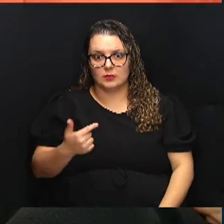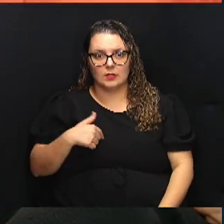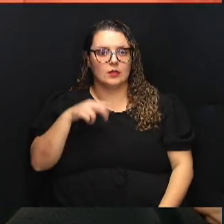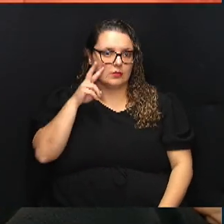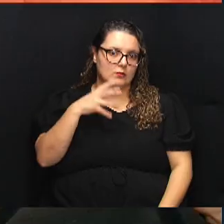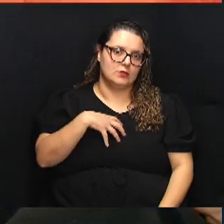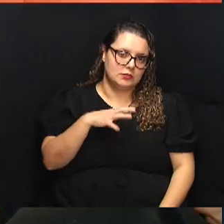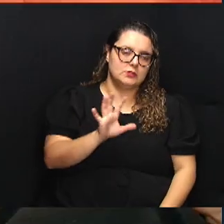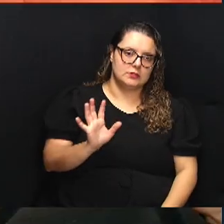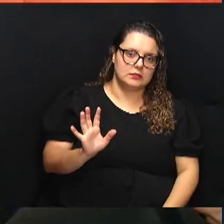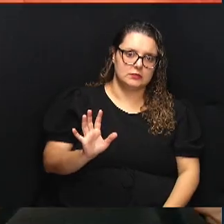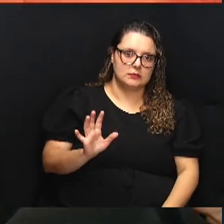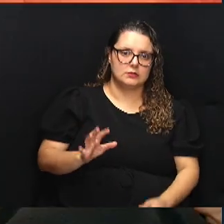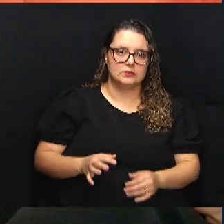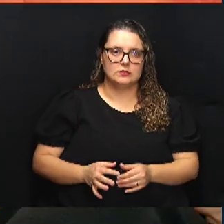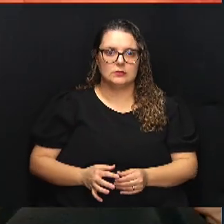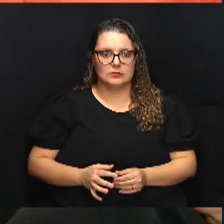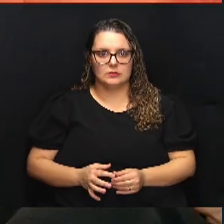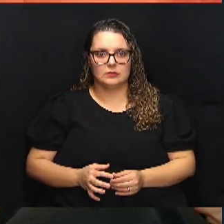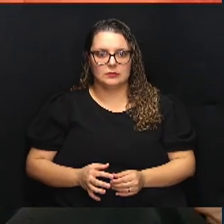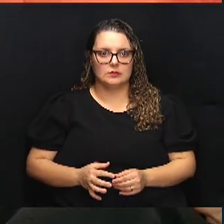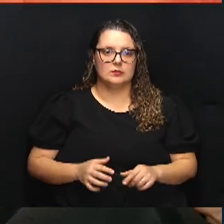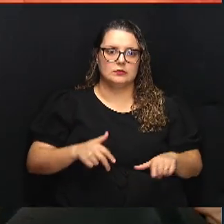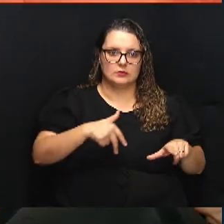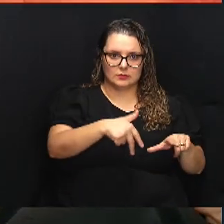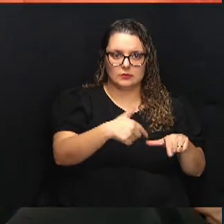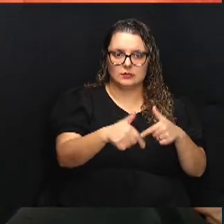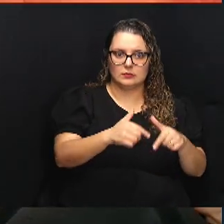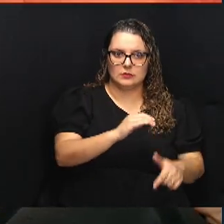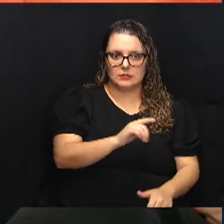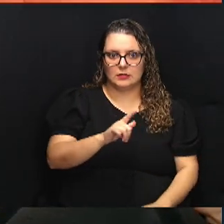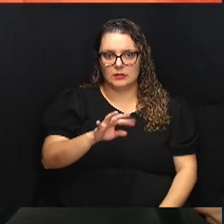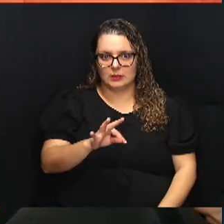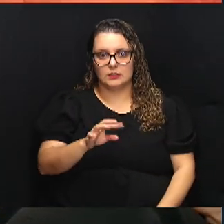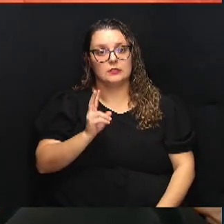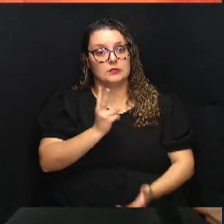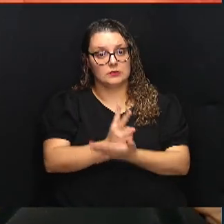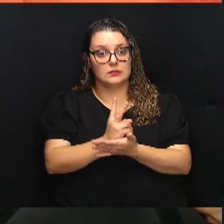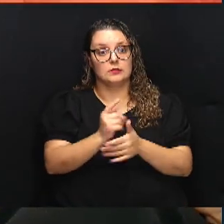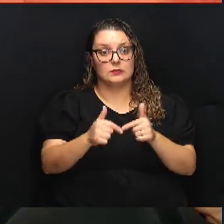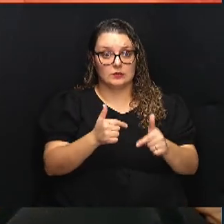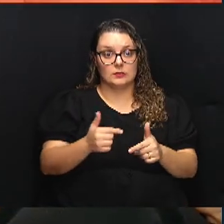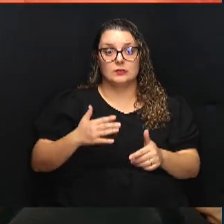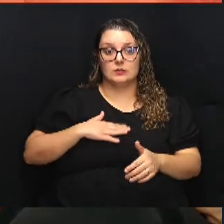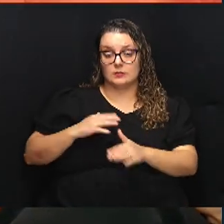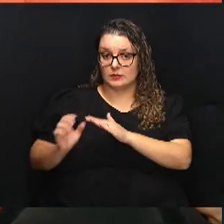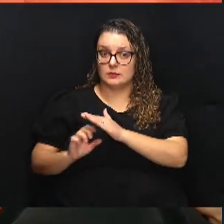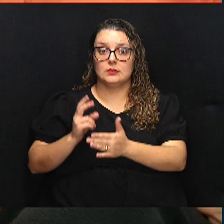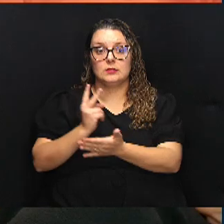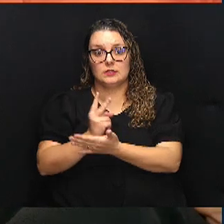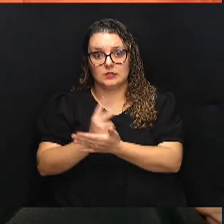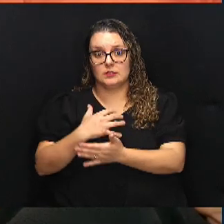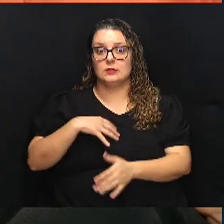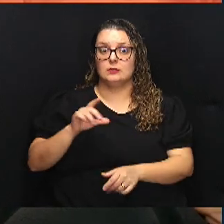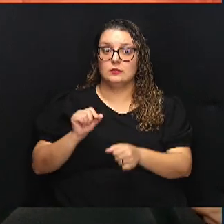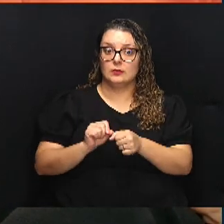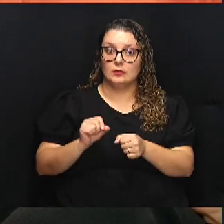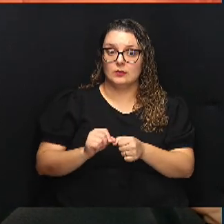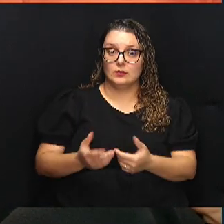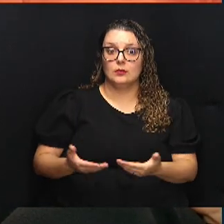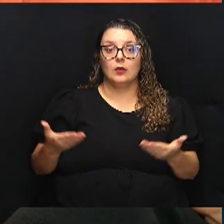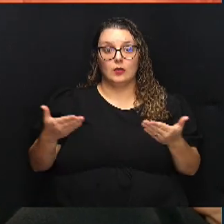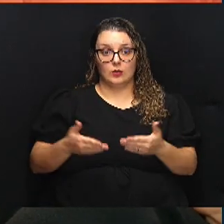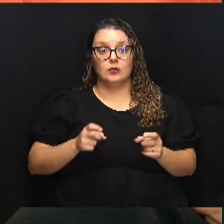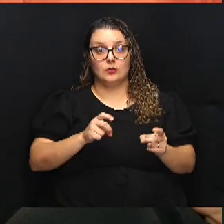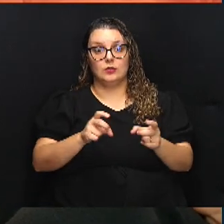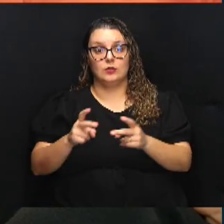assim. Dos lugares onde eu passei, trabalhei CLT, eu sempre trabalhei assim, e nos meus negócios, e foi exatamente o que eu fiz. Hoje o que eu